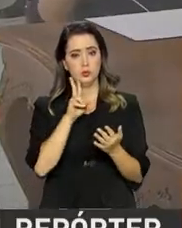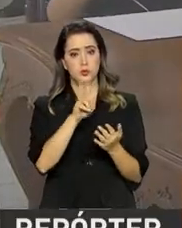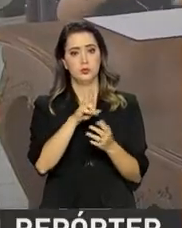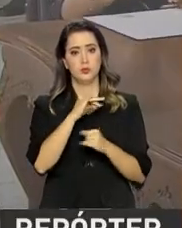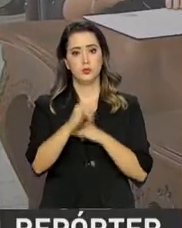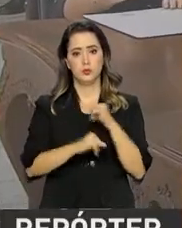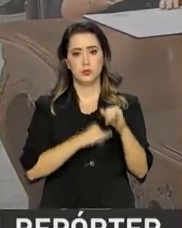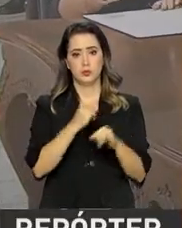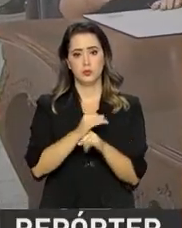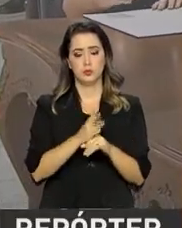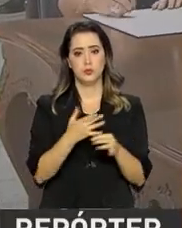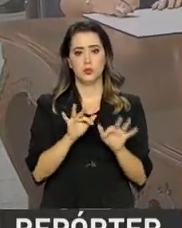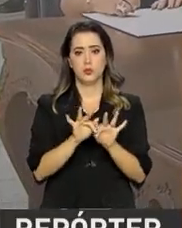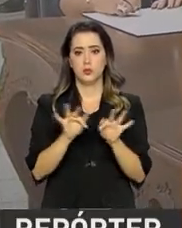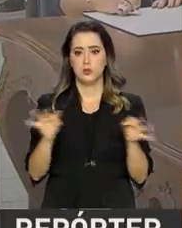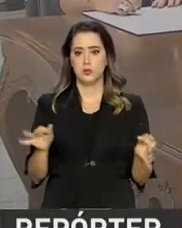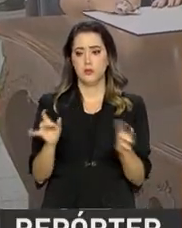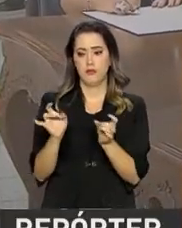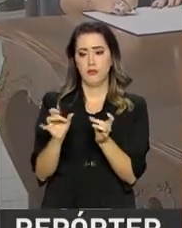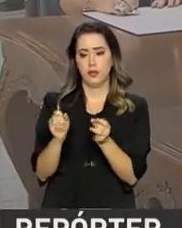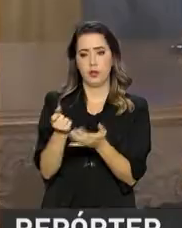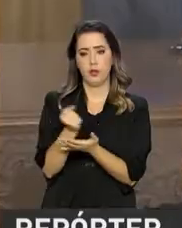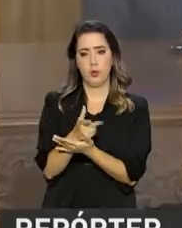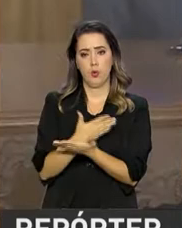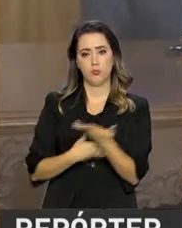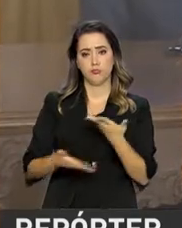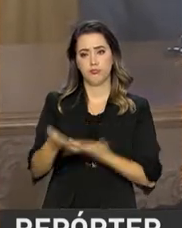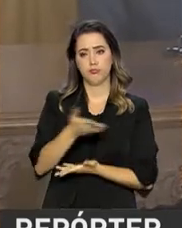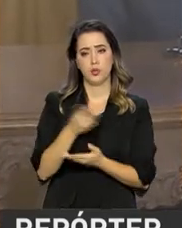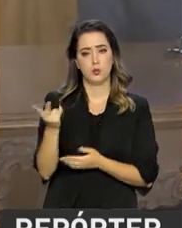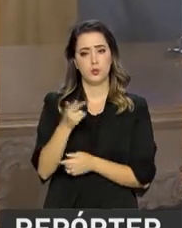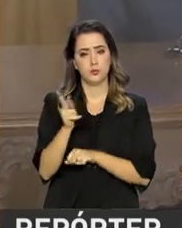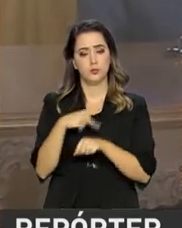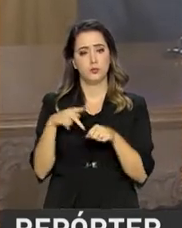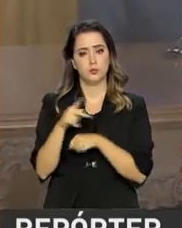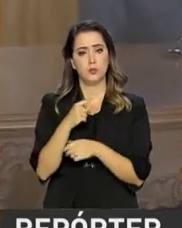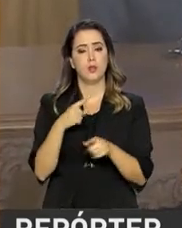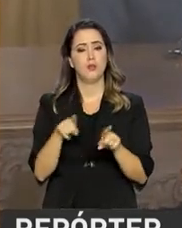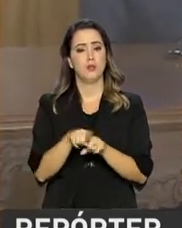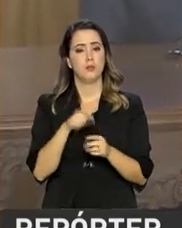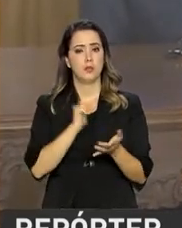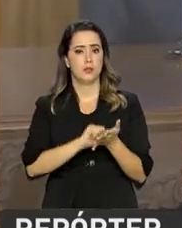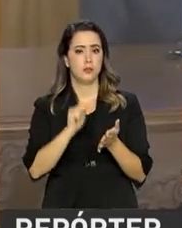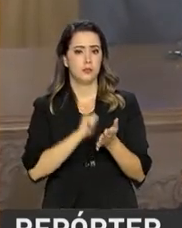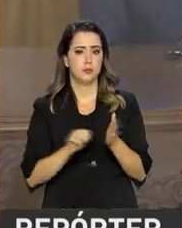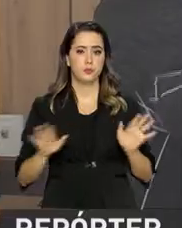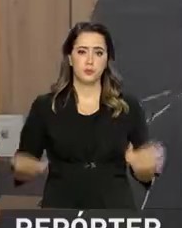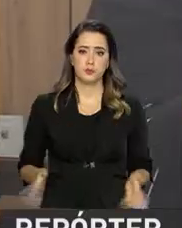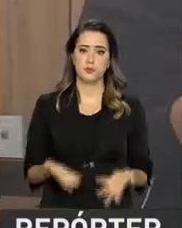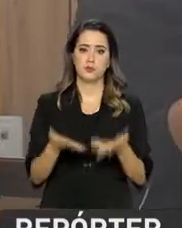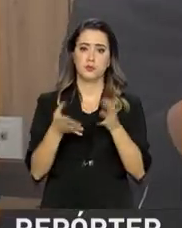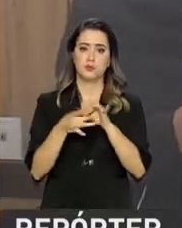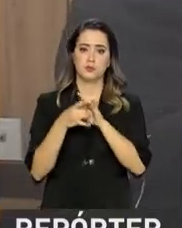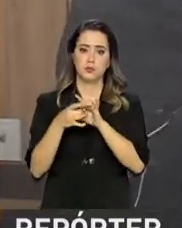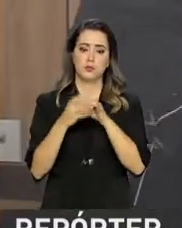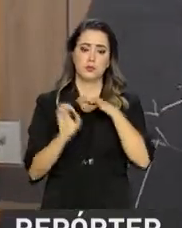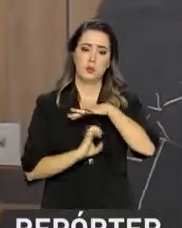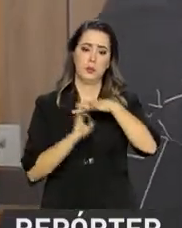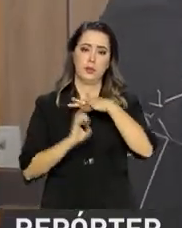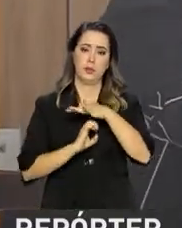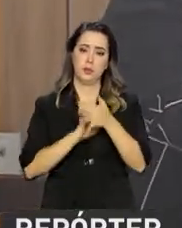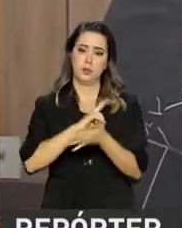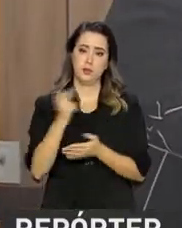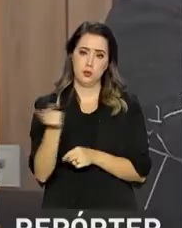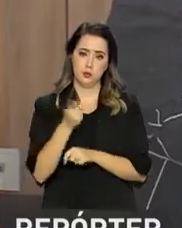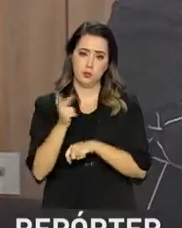digital como forma de simplificar o comércio entre os dois países. Também foi assinado o documento para promover a integração entre micro e pequenas